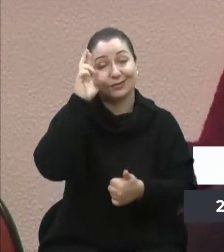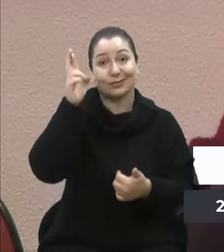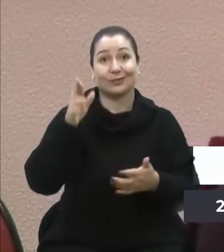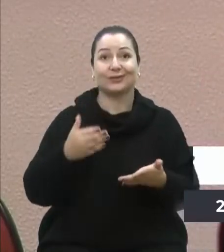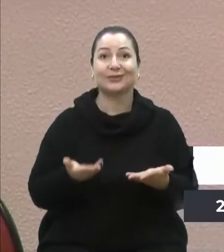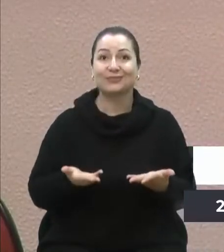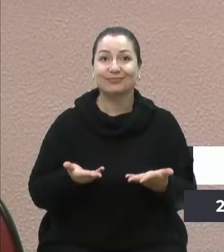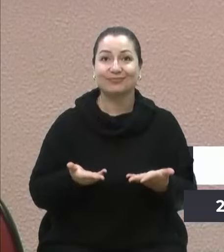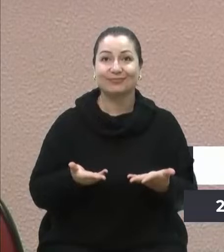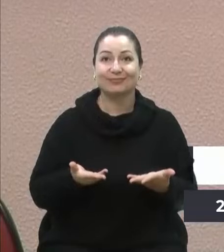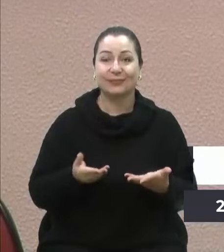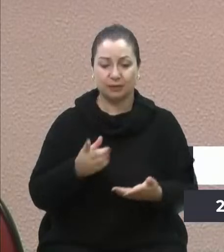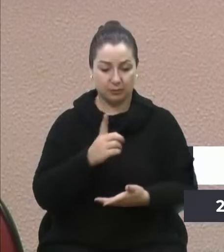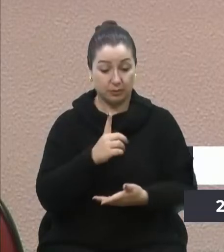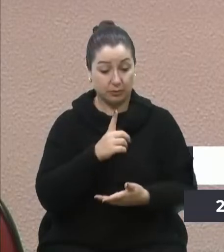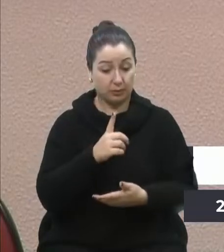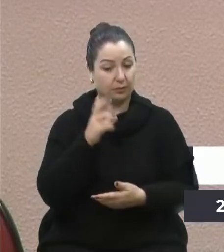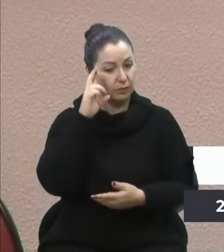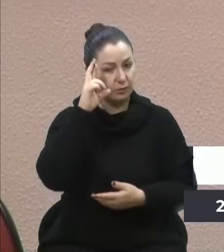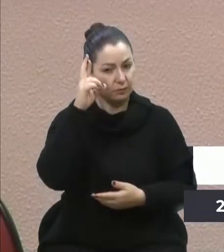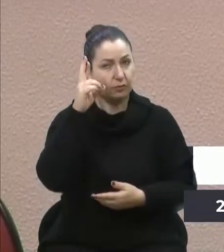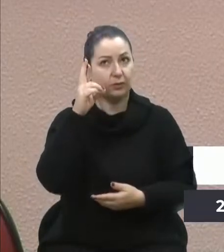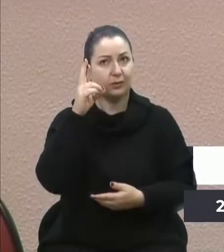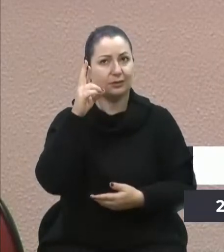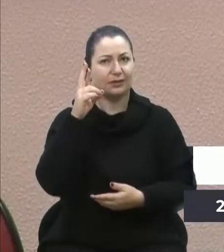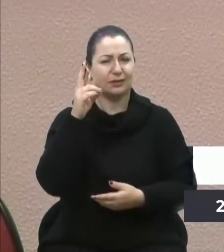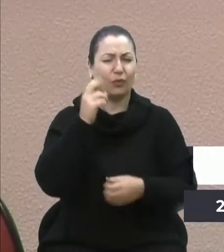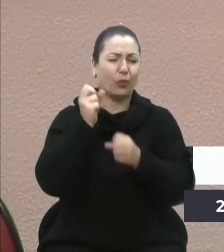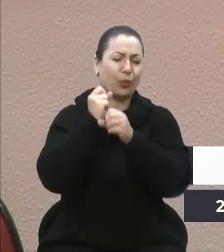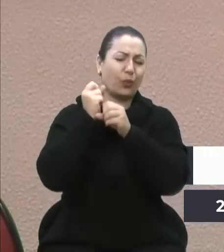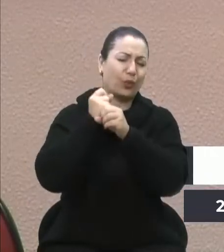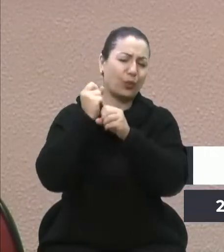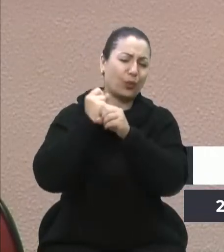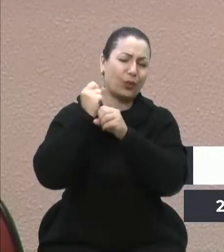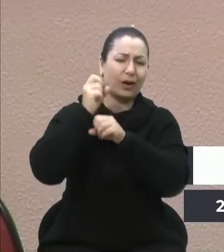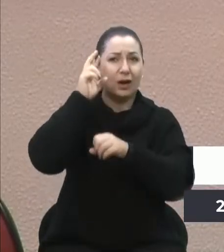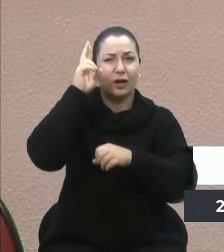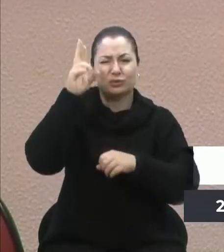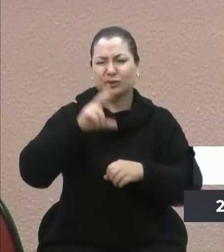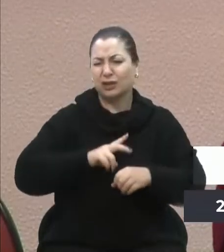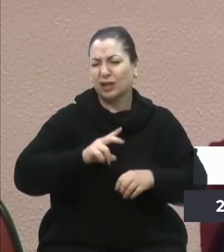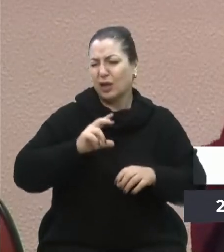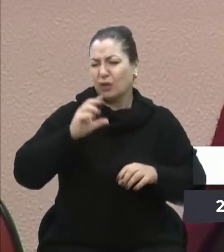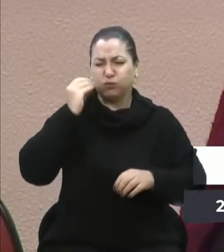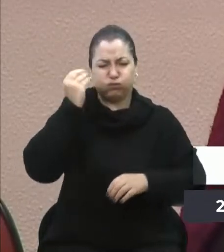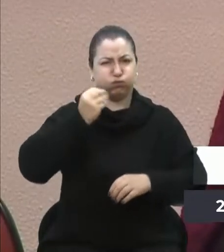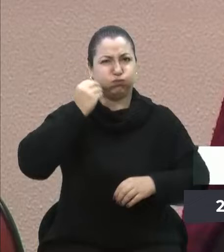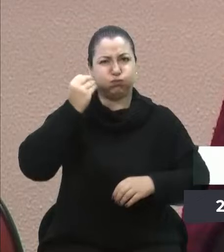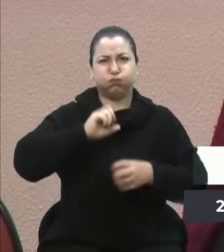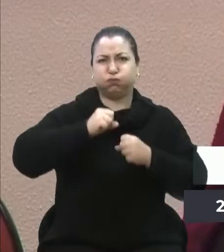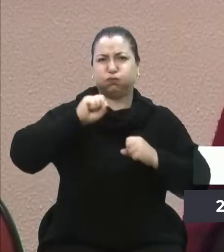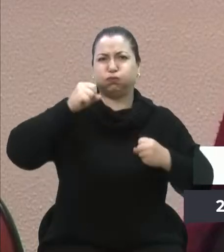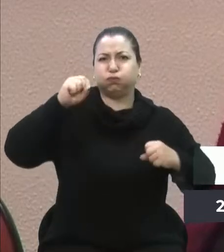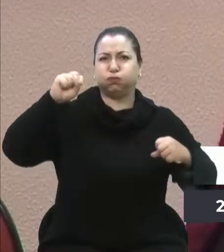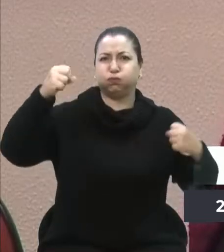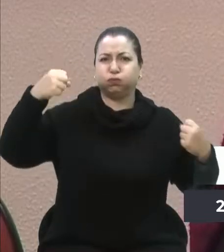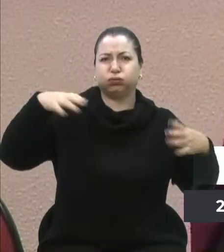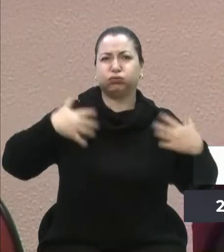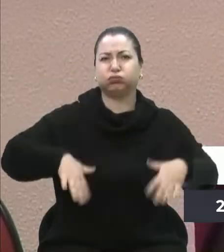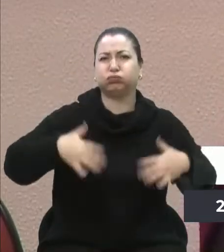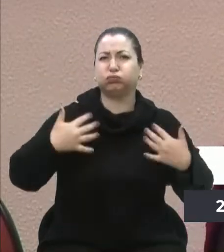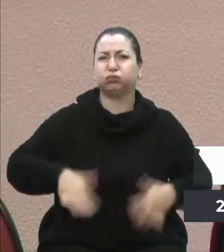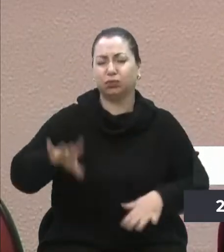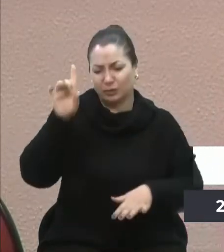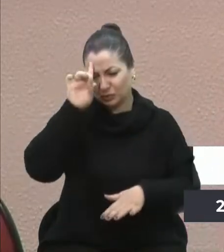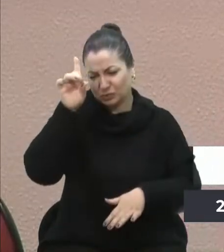E aí a gente tem diretores que são diretores há anos, que têm ampla experiência, que estão diariamente convivendo com